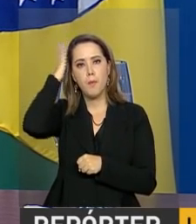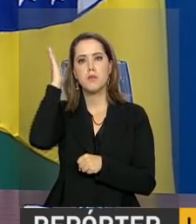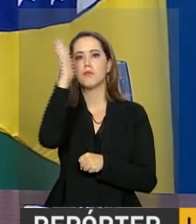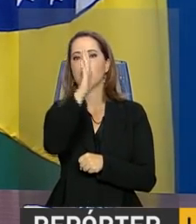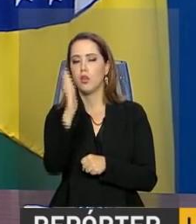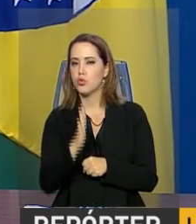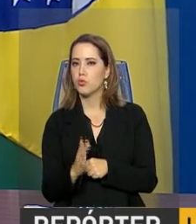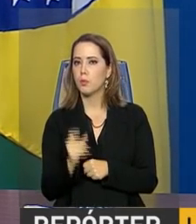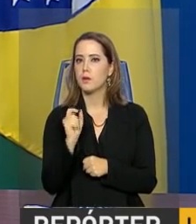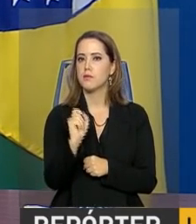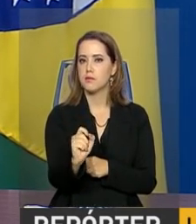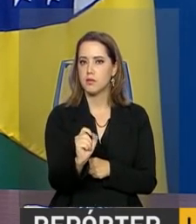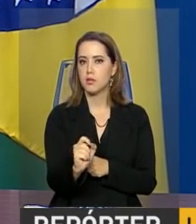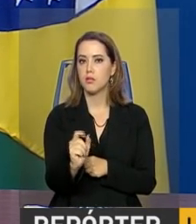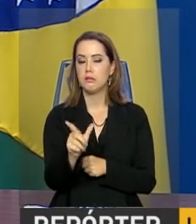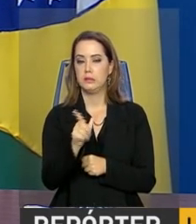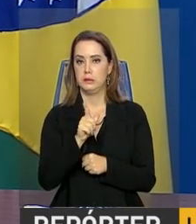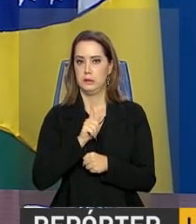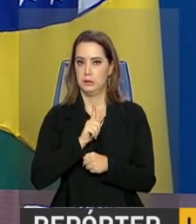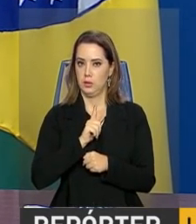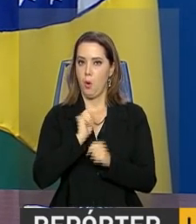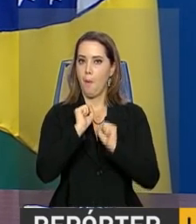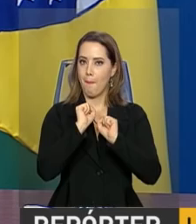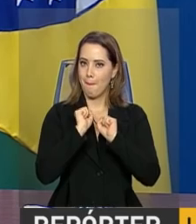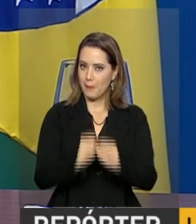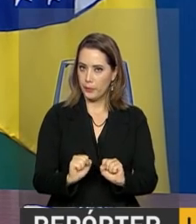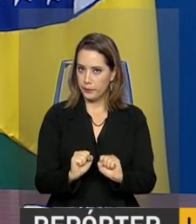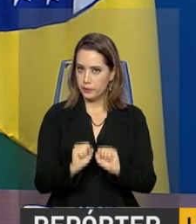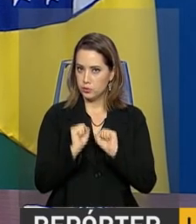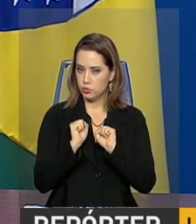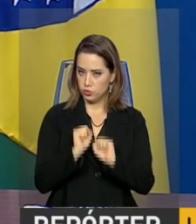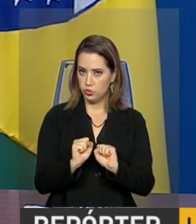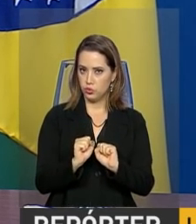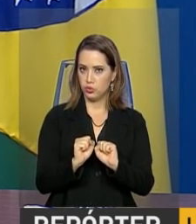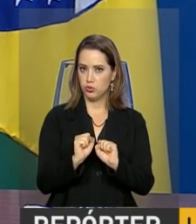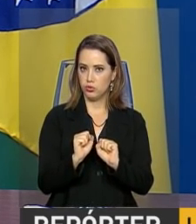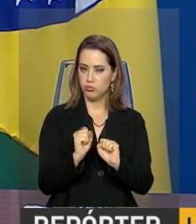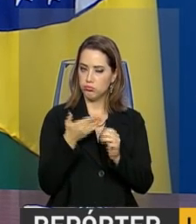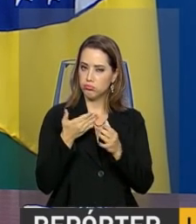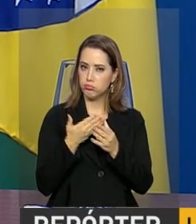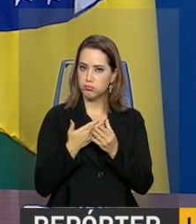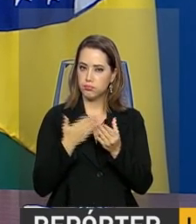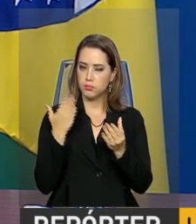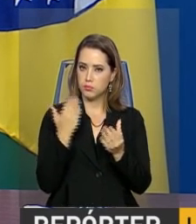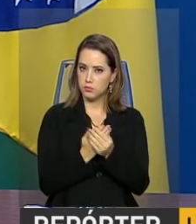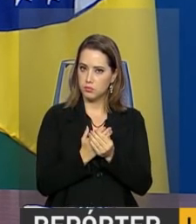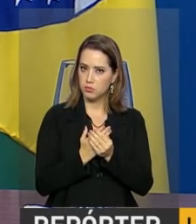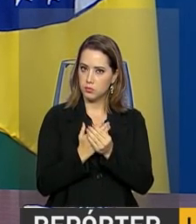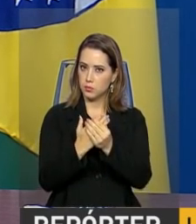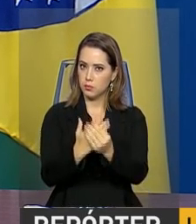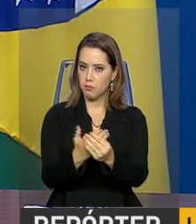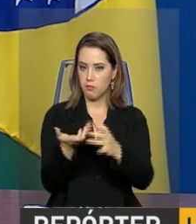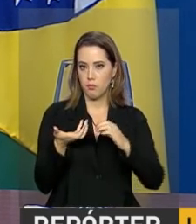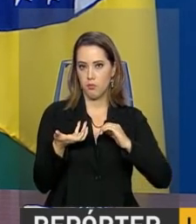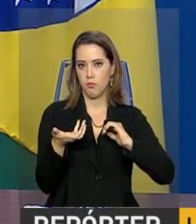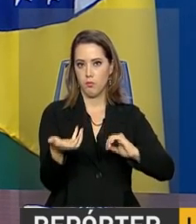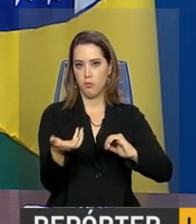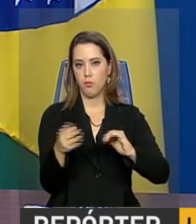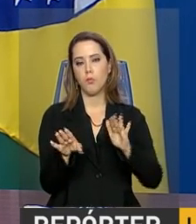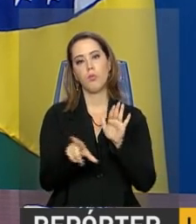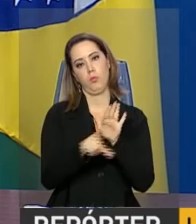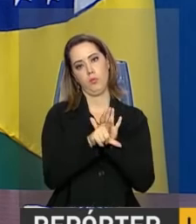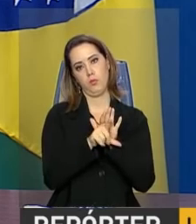naquele ano, terá a prerrogativa de enviar ao Congresso Nacional um projeto de